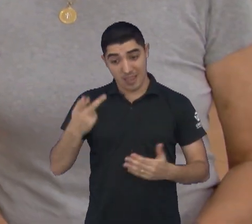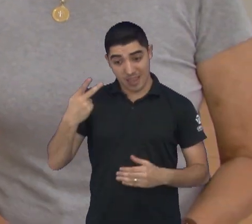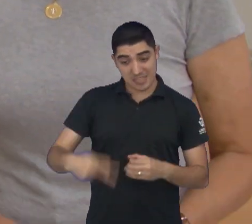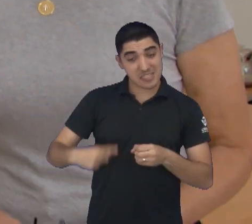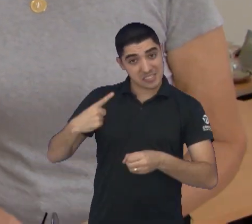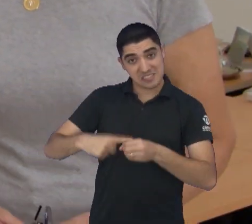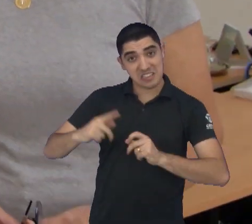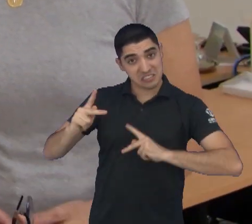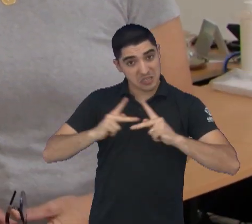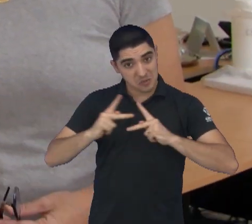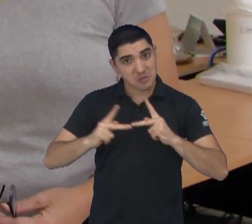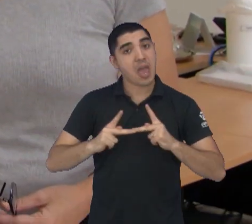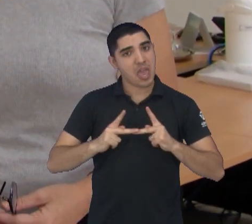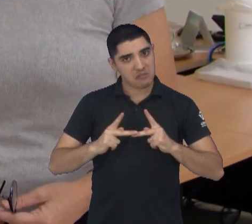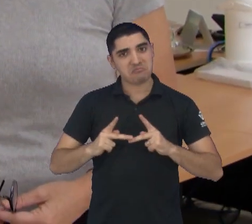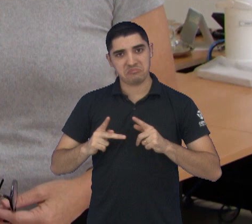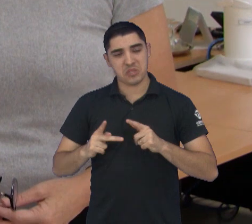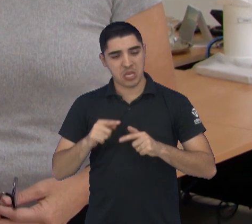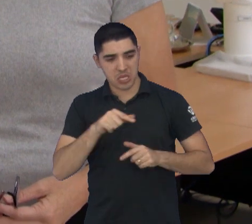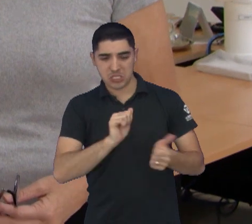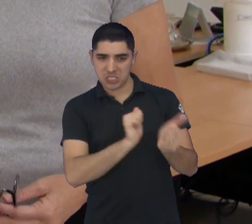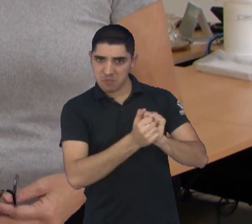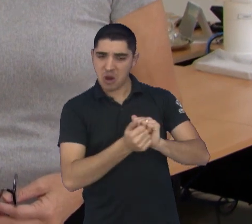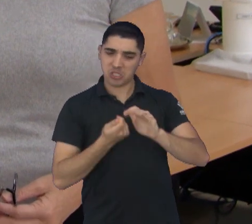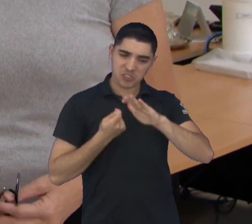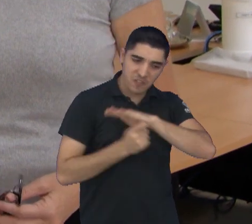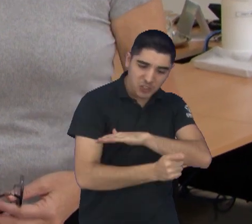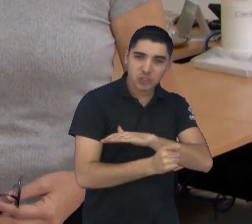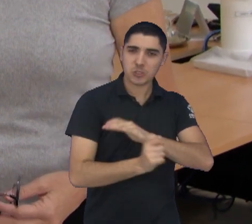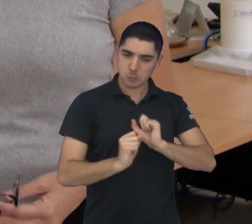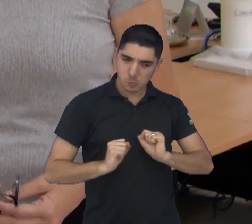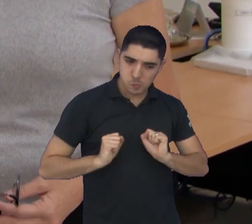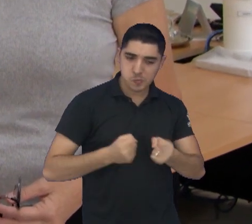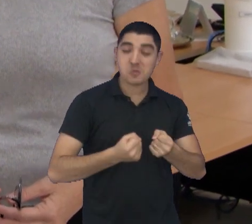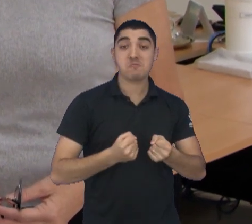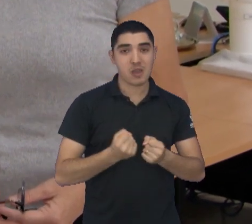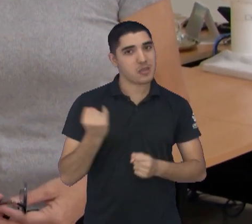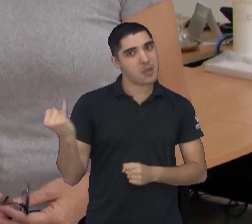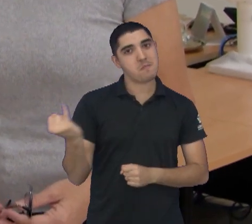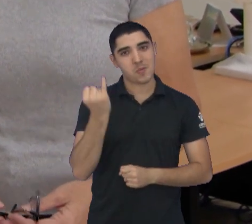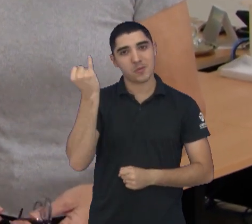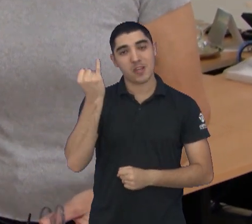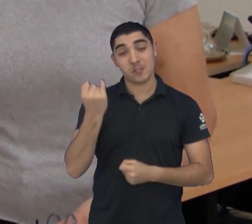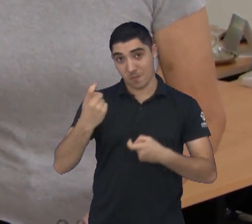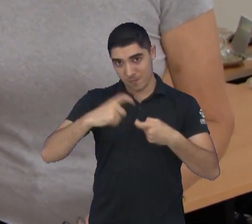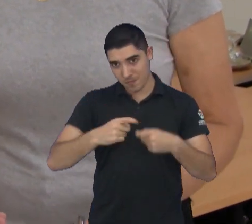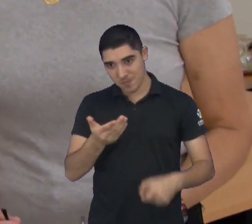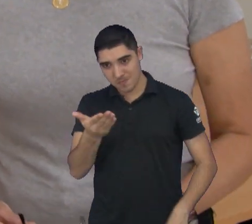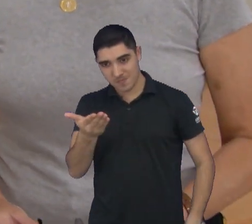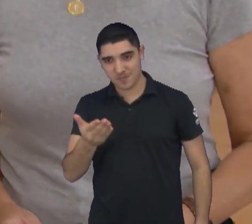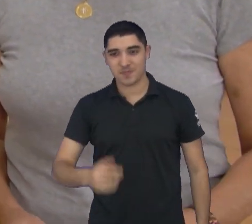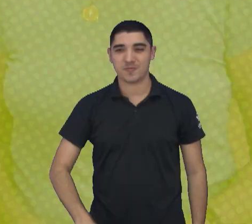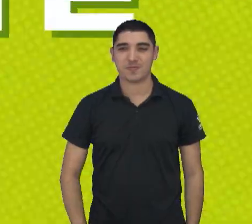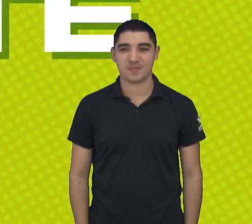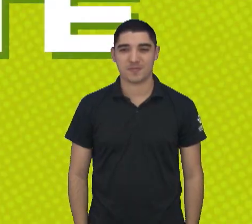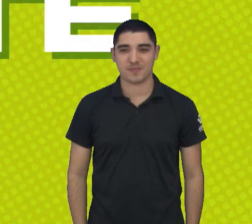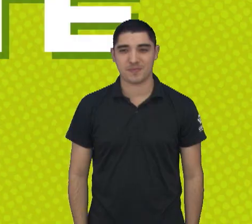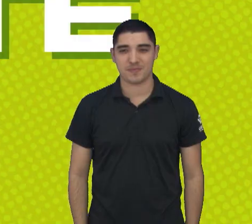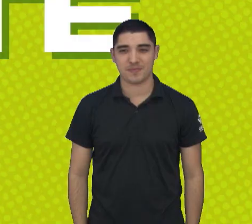São José, né, investindo no esporte, colhendo frutos, tudo isso muito positivo. Devolvo para você aí no estúdio. Um abraço.